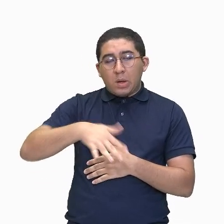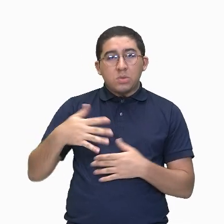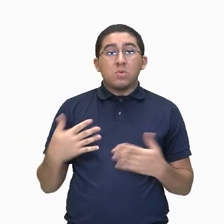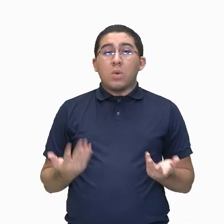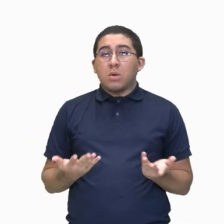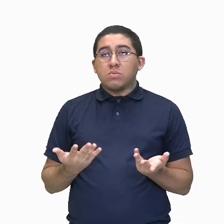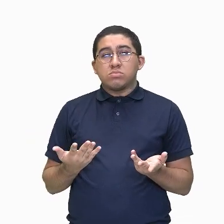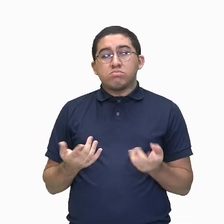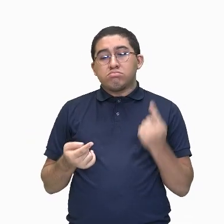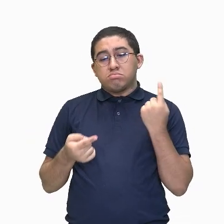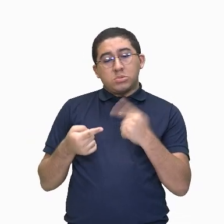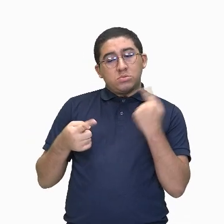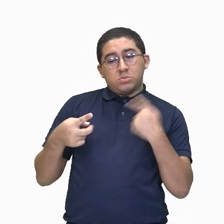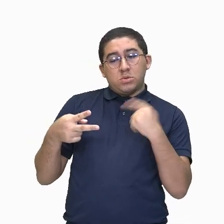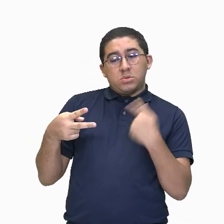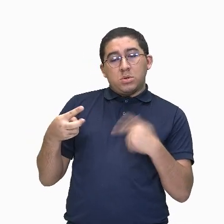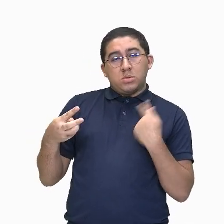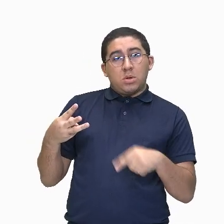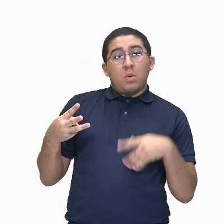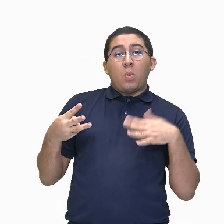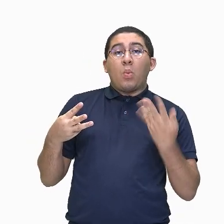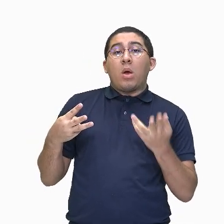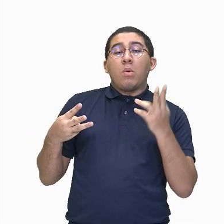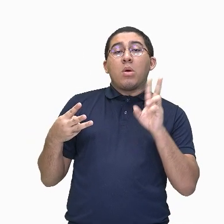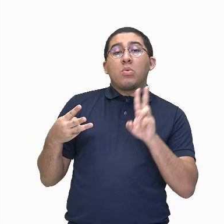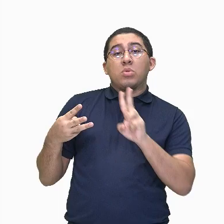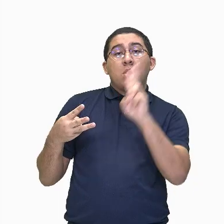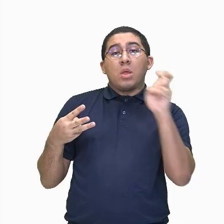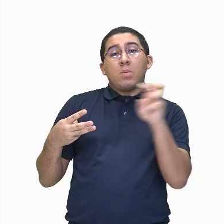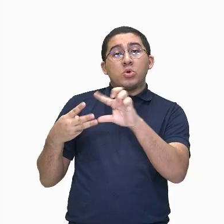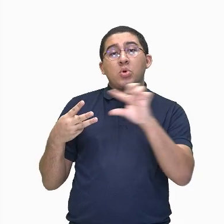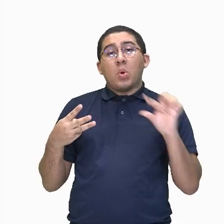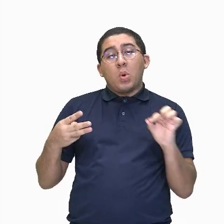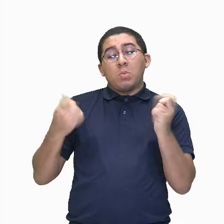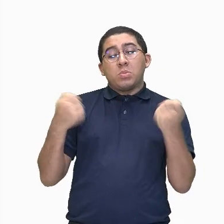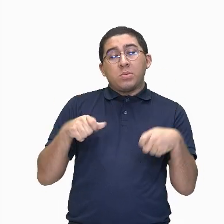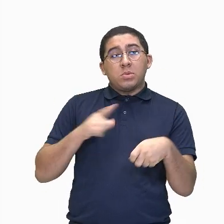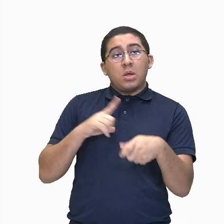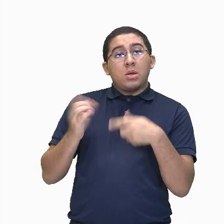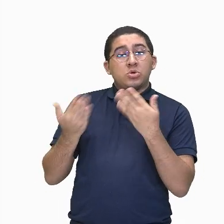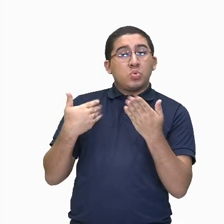tema que se vai discutir no momento da entrevista?